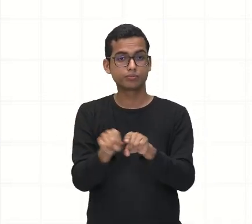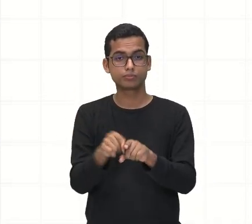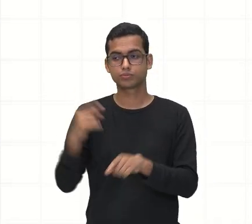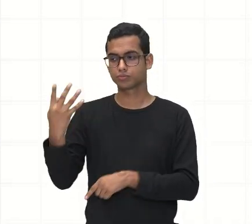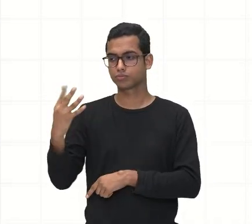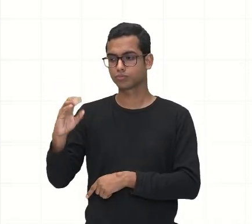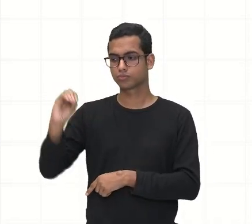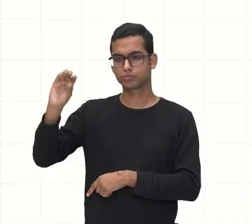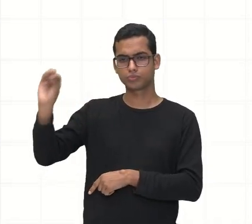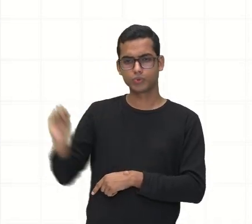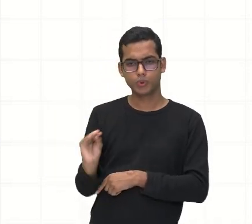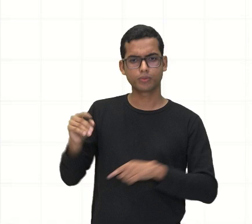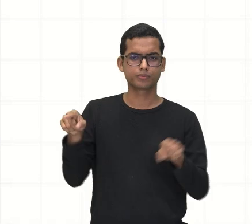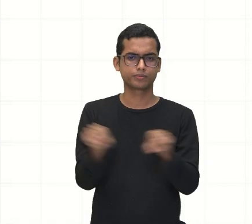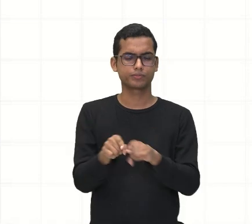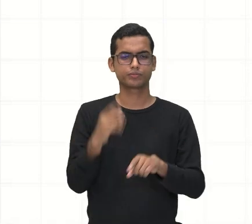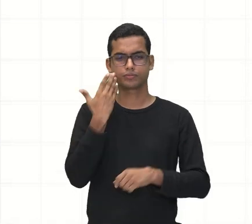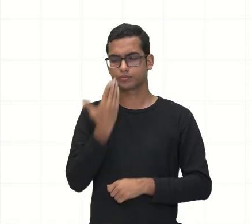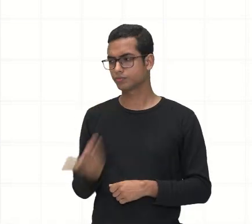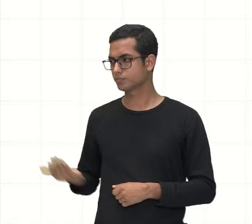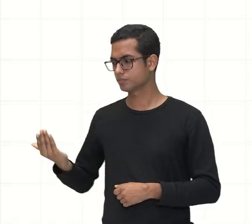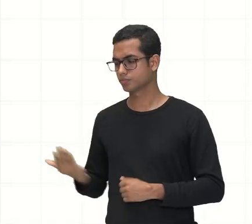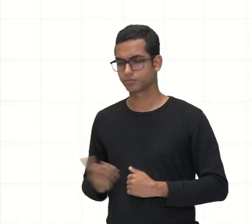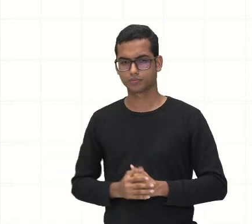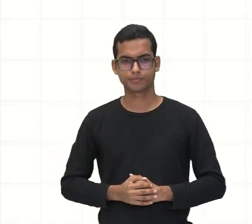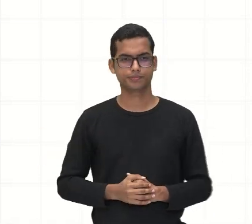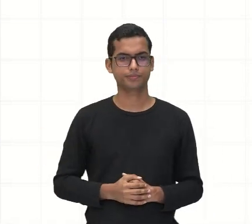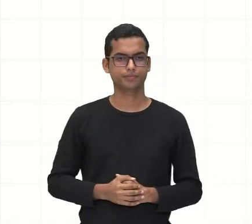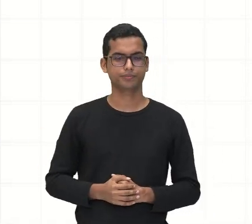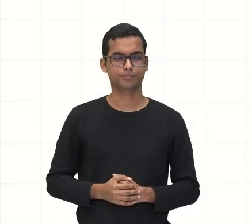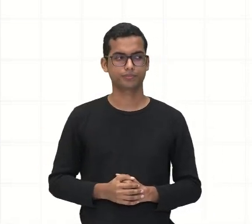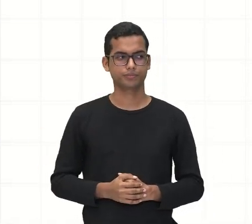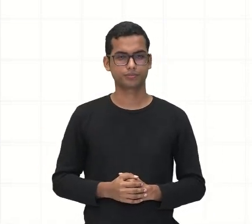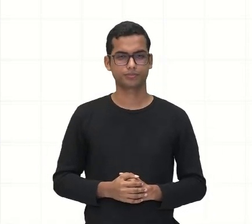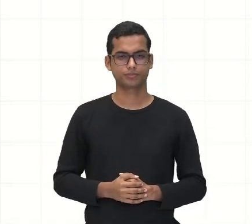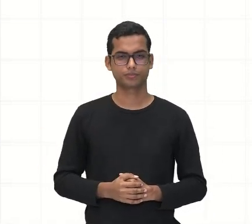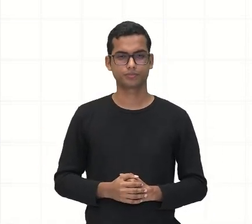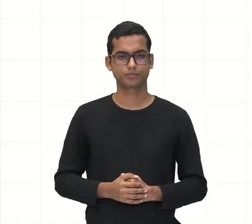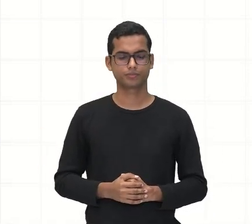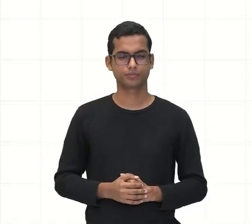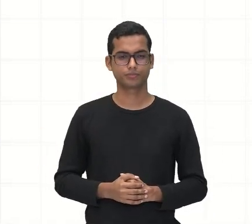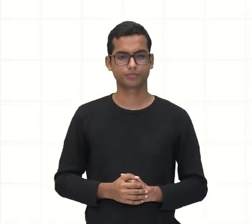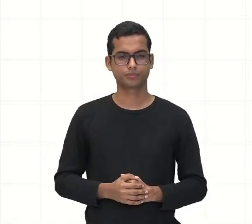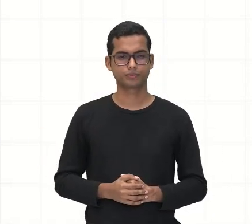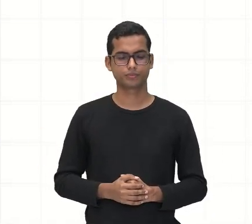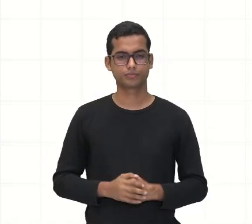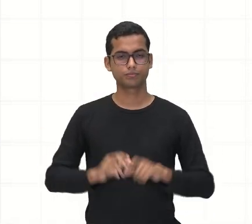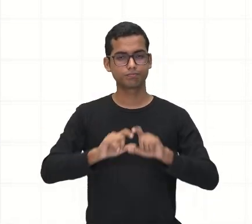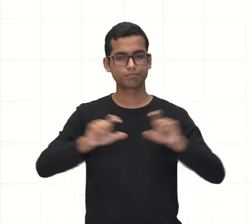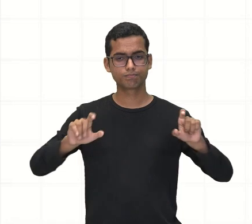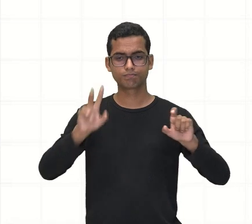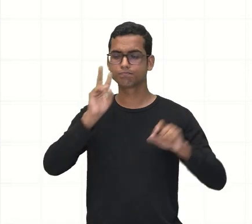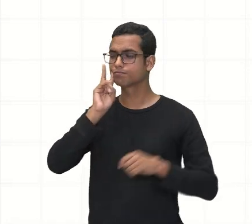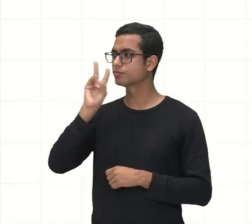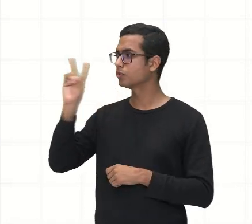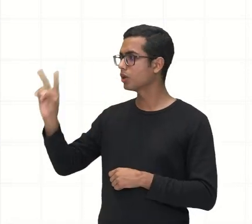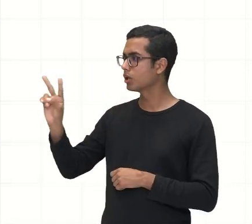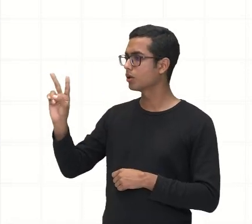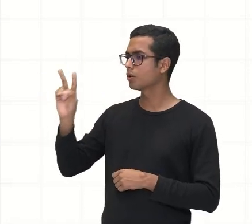legal? E aí, no segundo momento, a gente vai olhar para a operação que a gente tem e para poder resolver o que